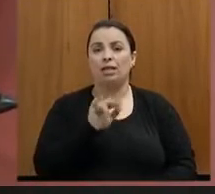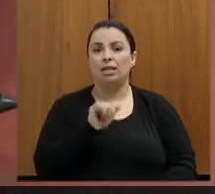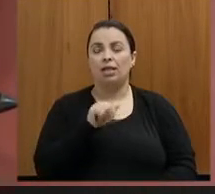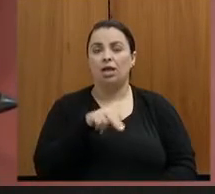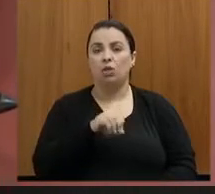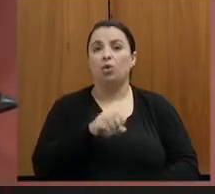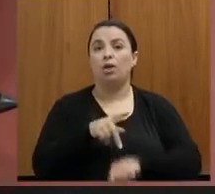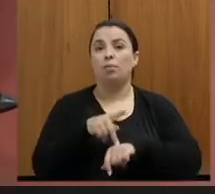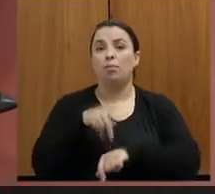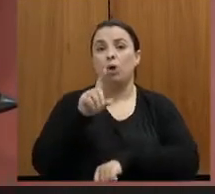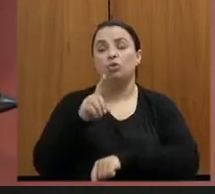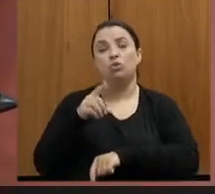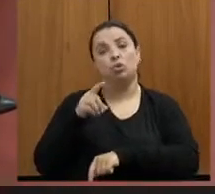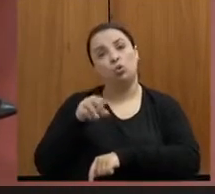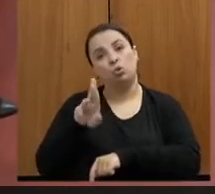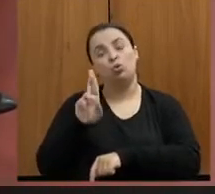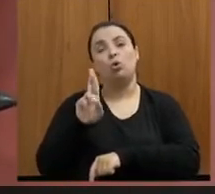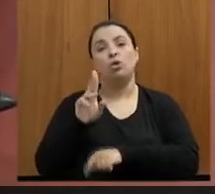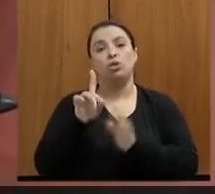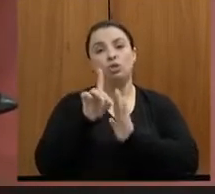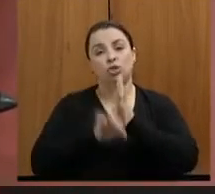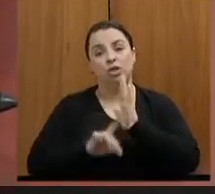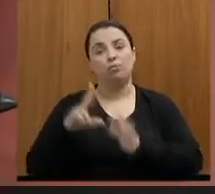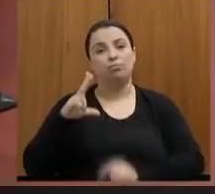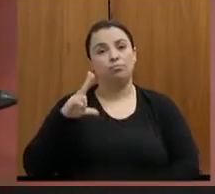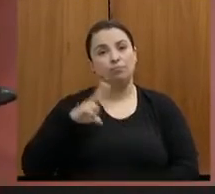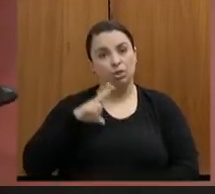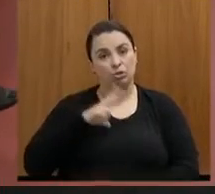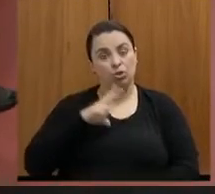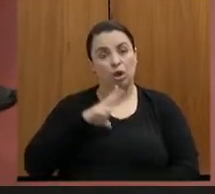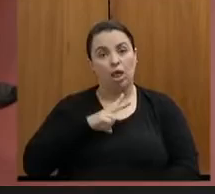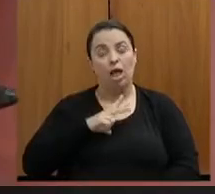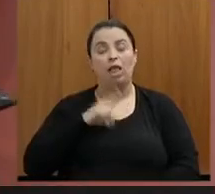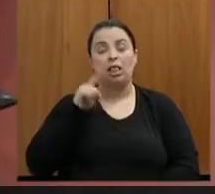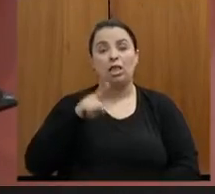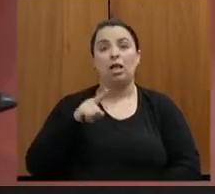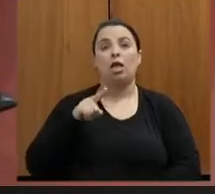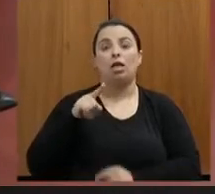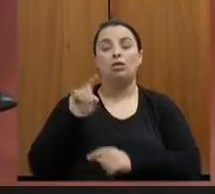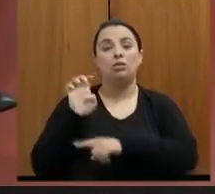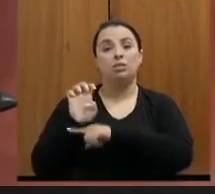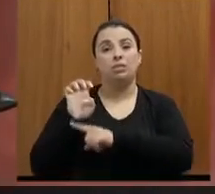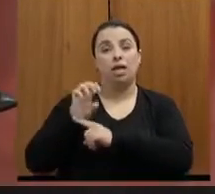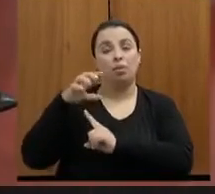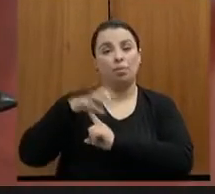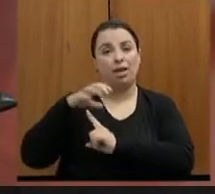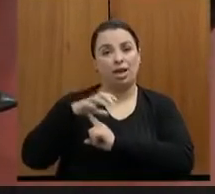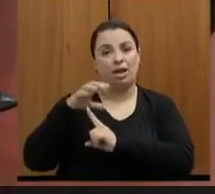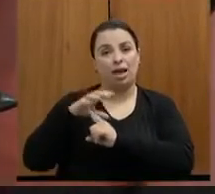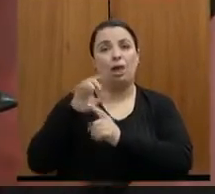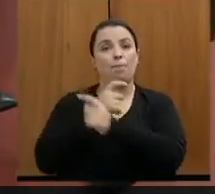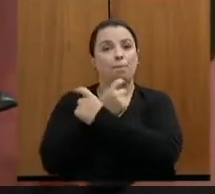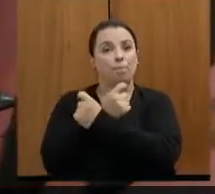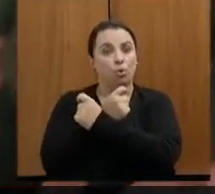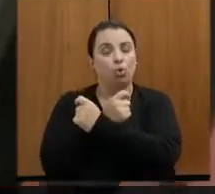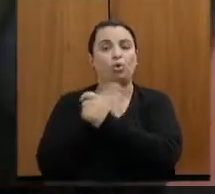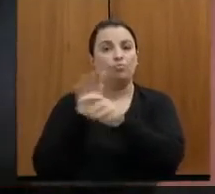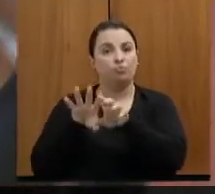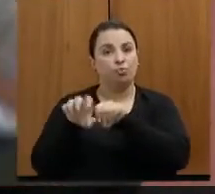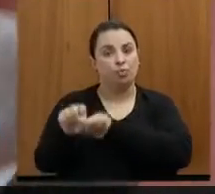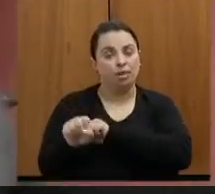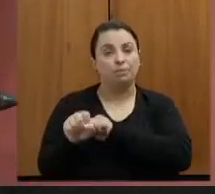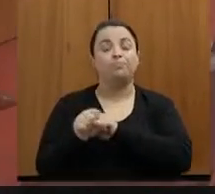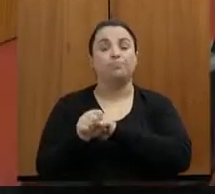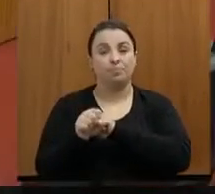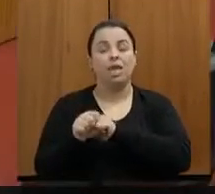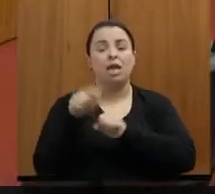em Direito Privado da PUC Paraná, professor da PUC Minas e pesquisador da temática da